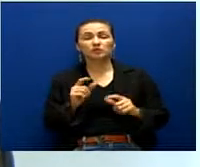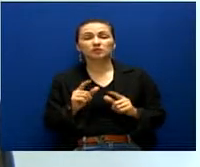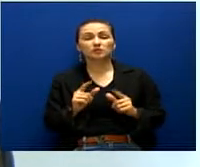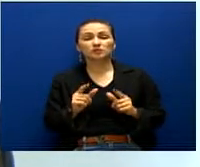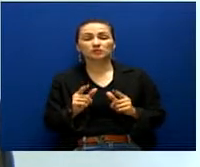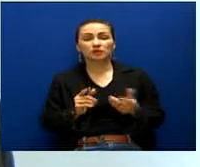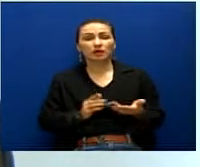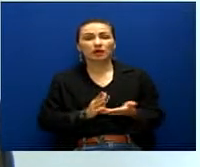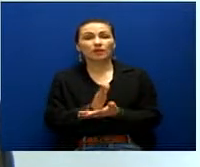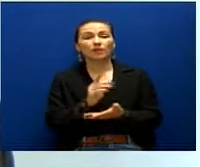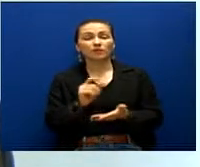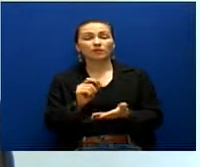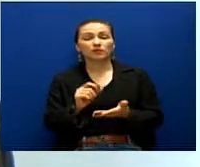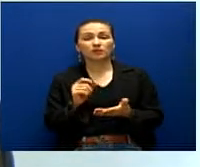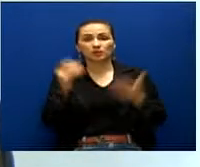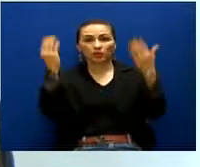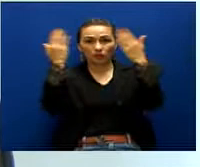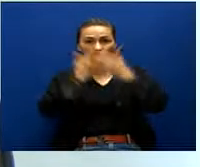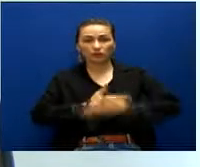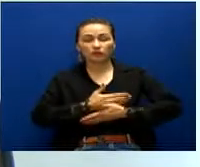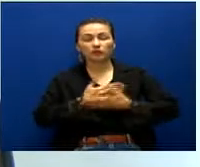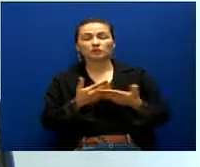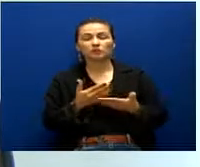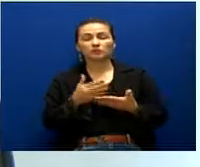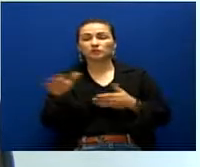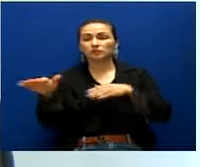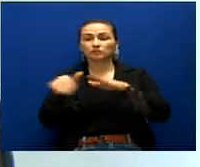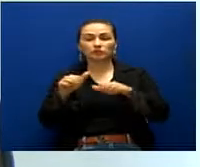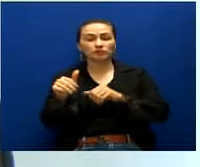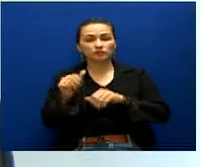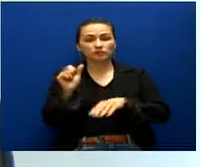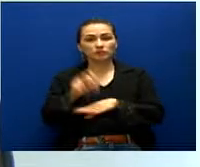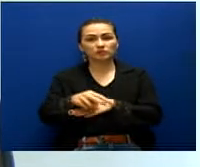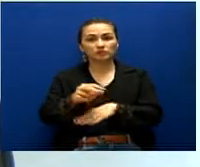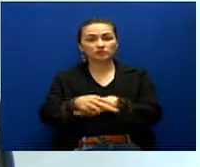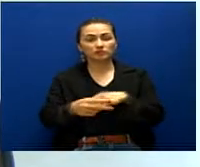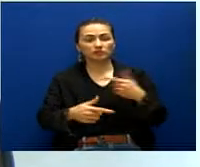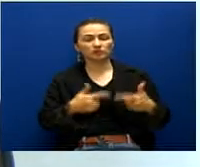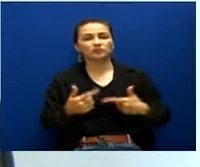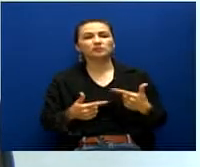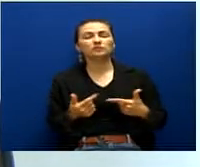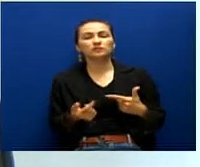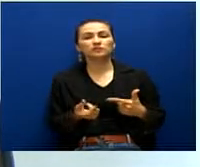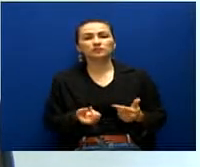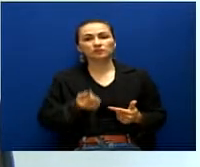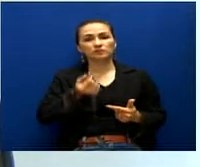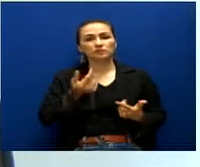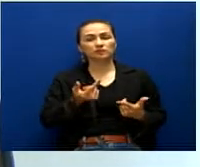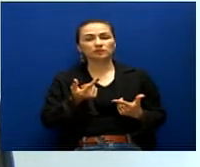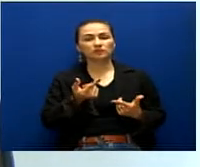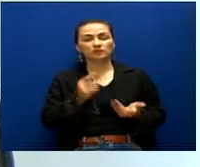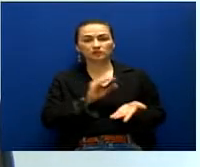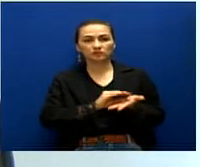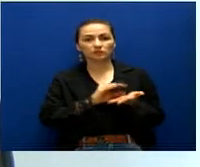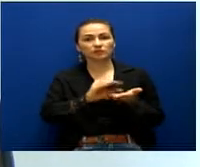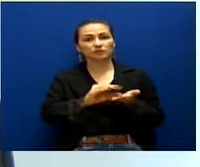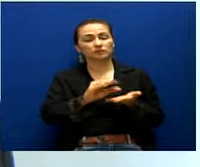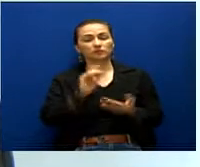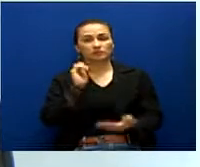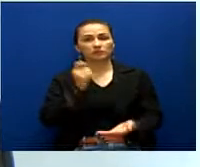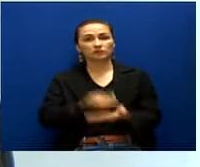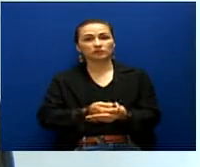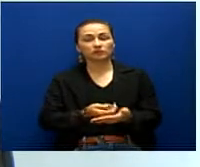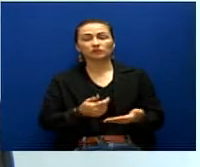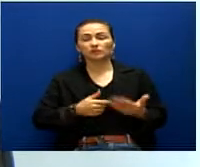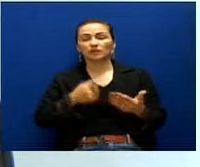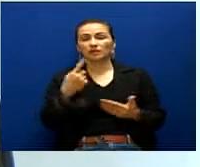por meio do chamamento público por edital, prevendo o repasse de valores compatíveis para a prestação do serviço